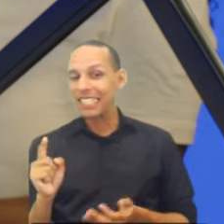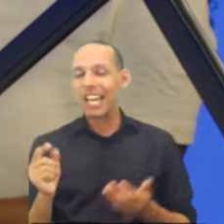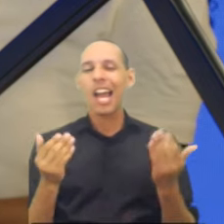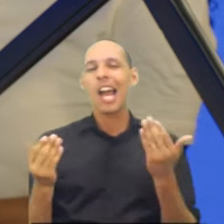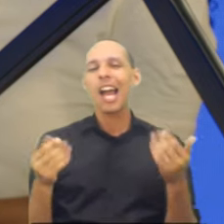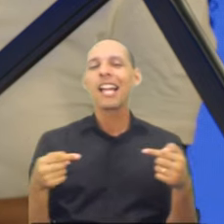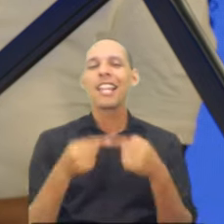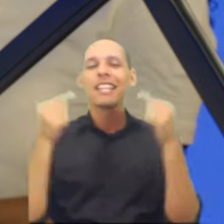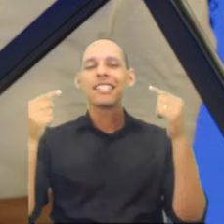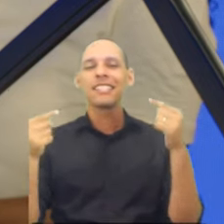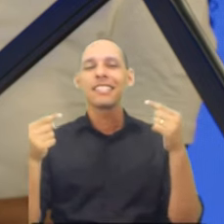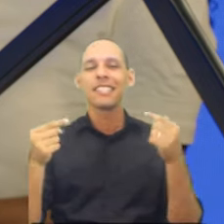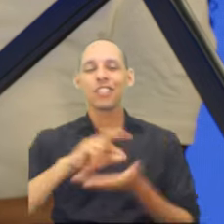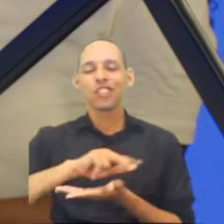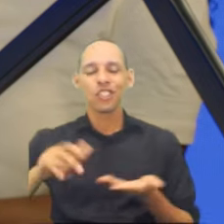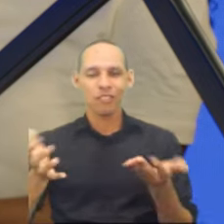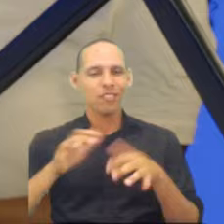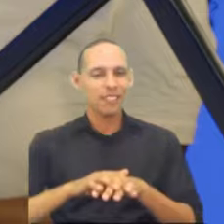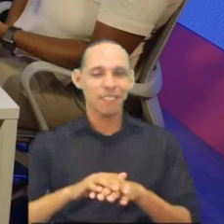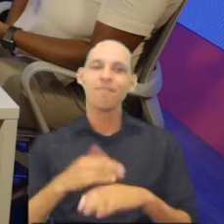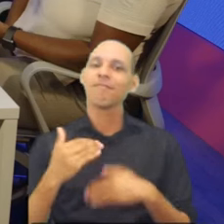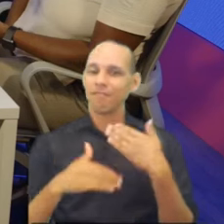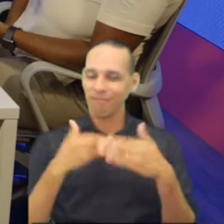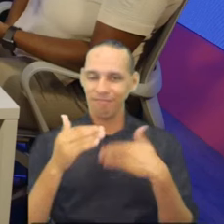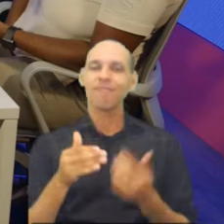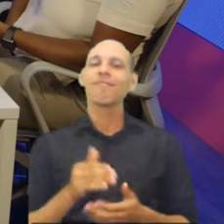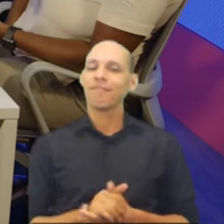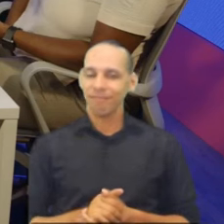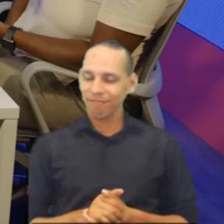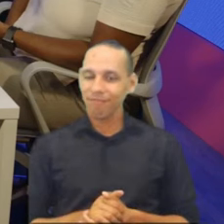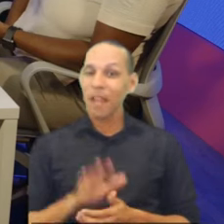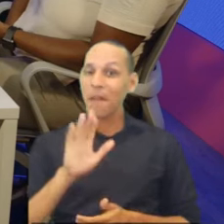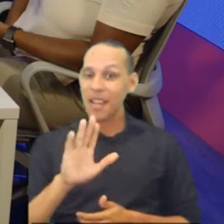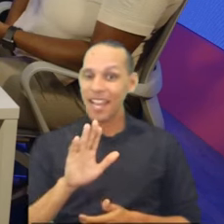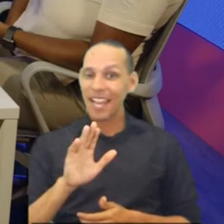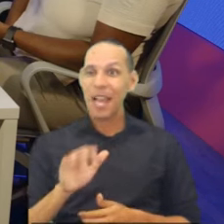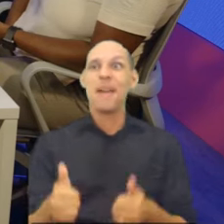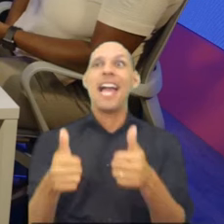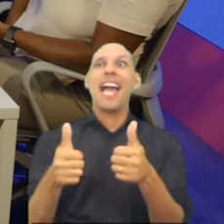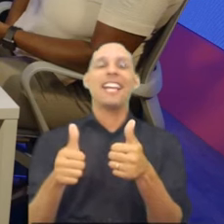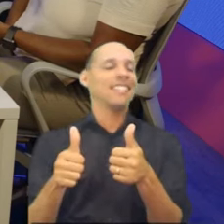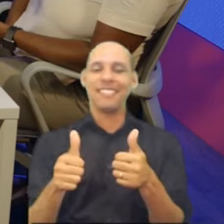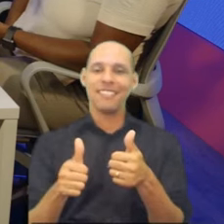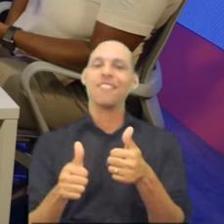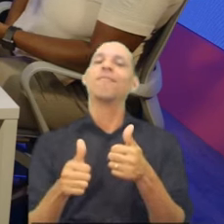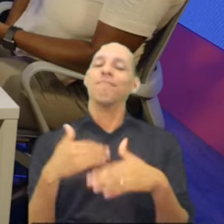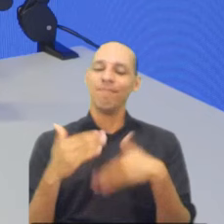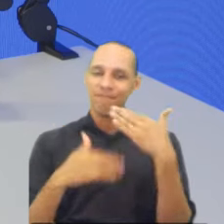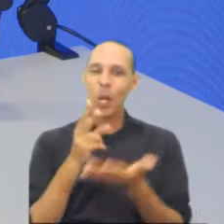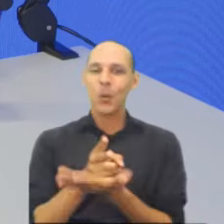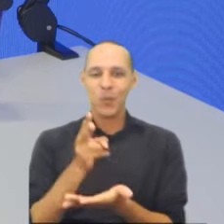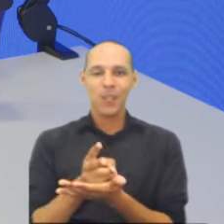à à diversidade inclusão evoluiu o que não significa que já chegamos né